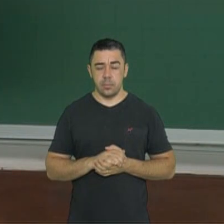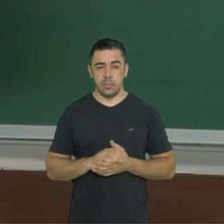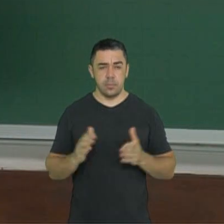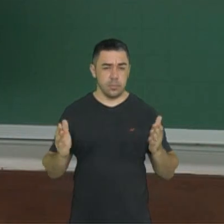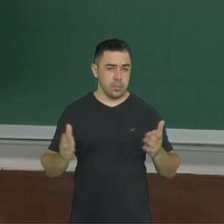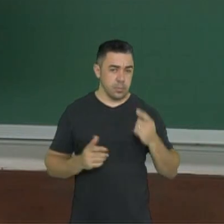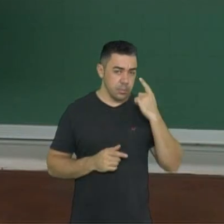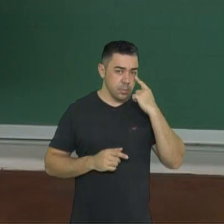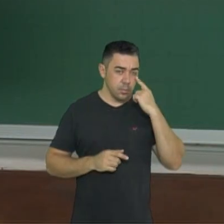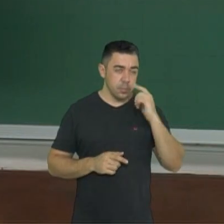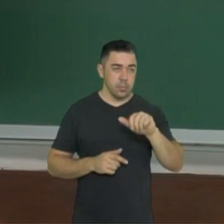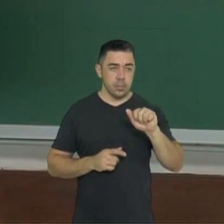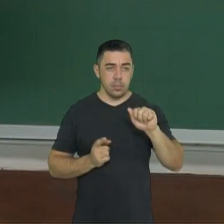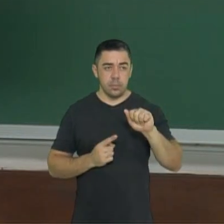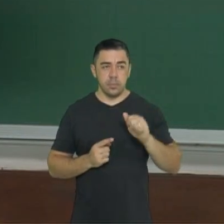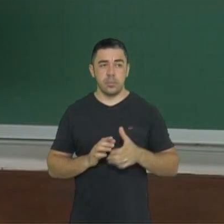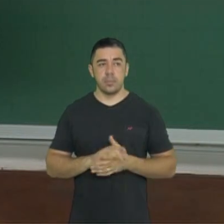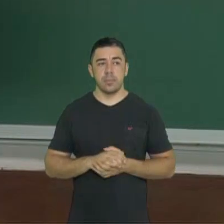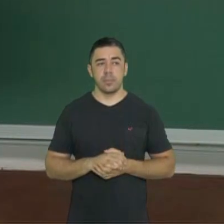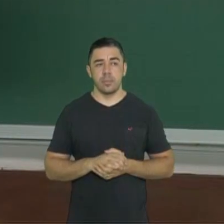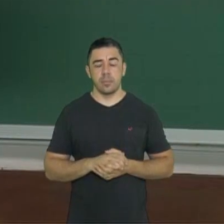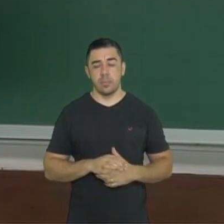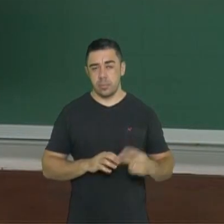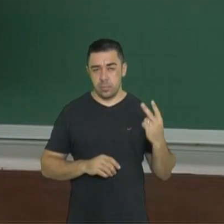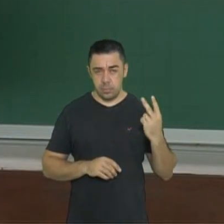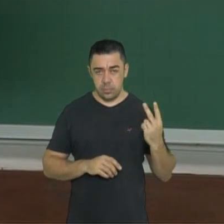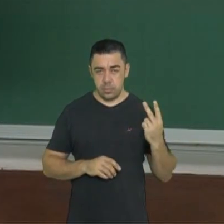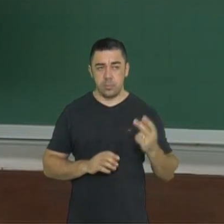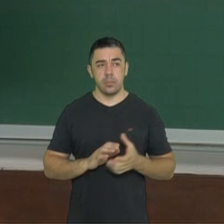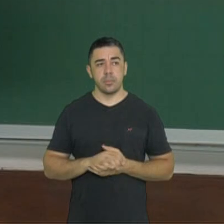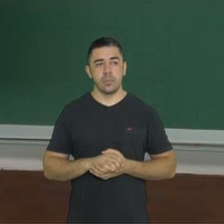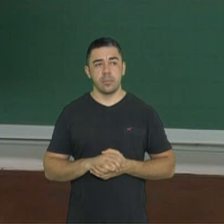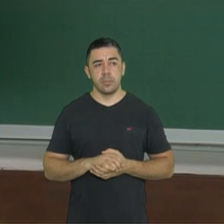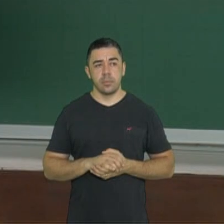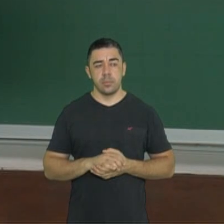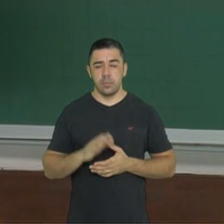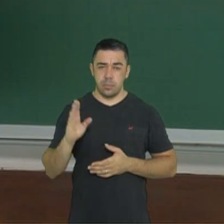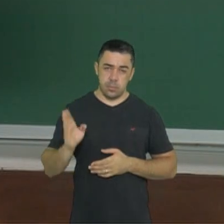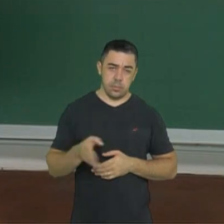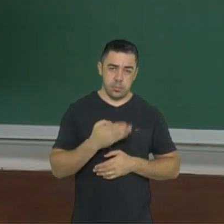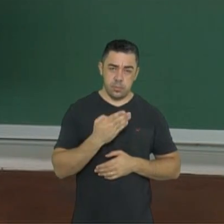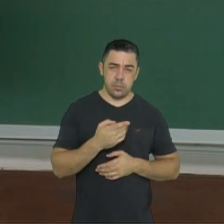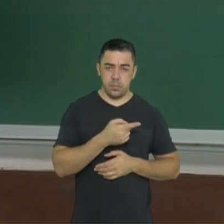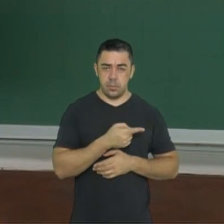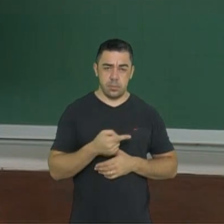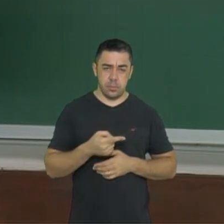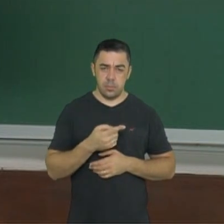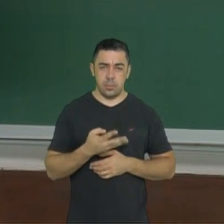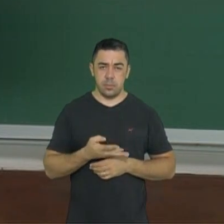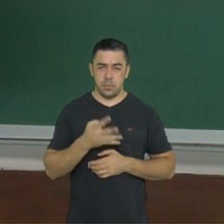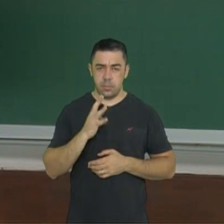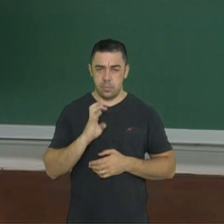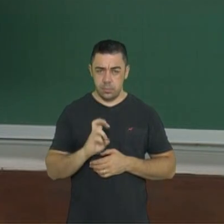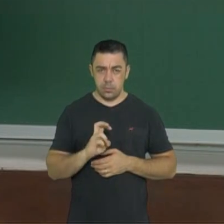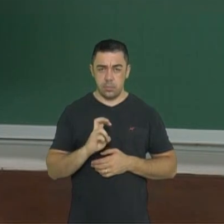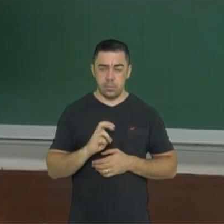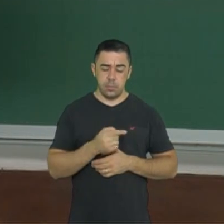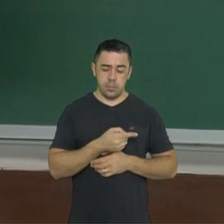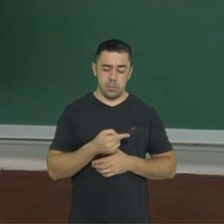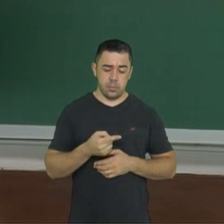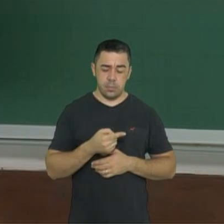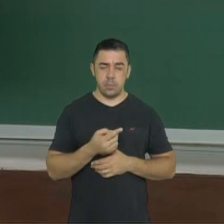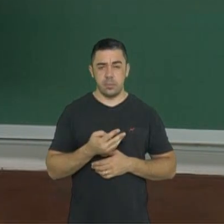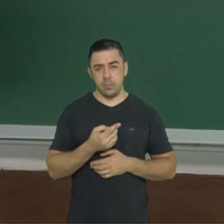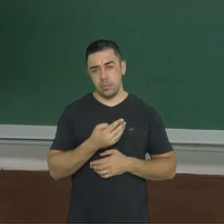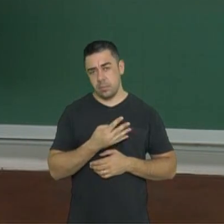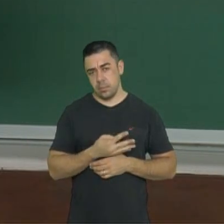avião agora vamos descobrir do avião há dois intervalos só que como ele tá esquerda da origem a gente pode